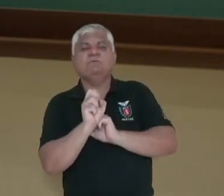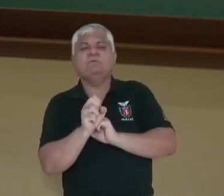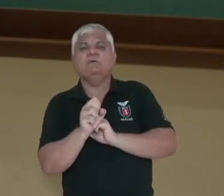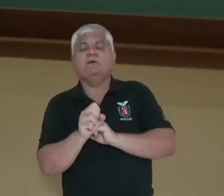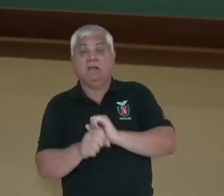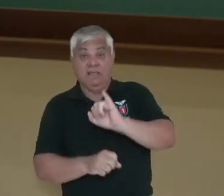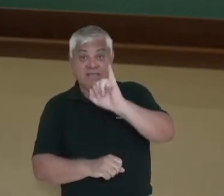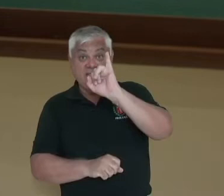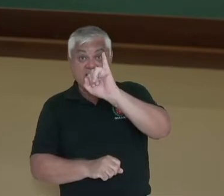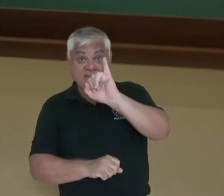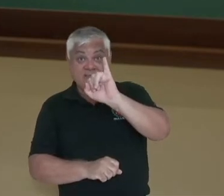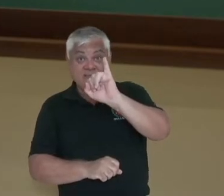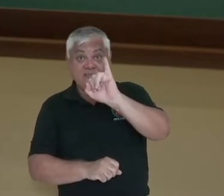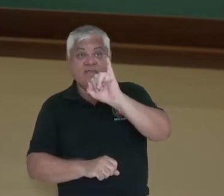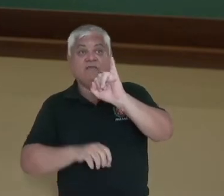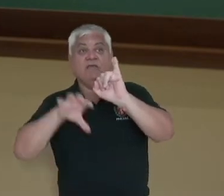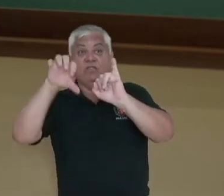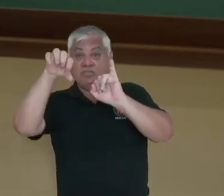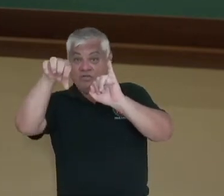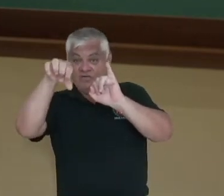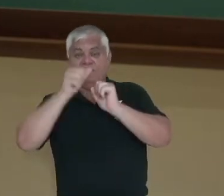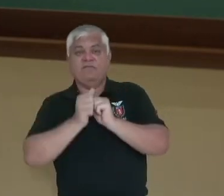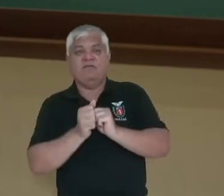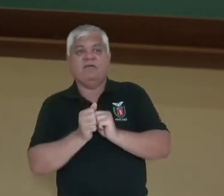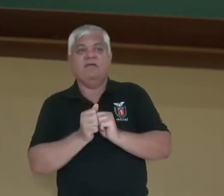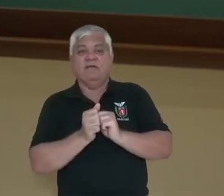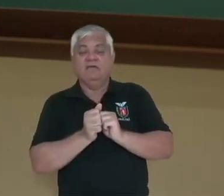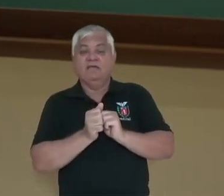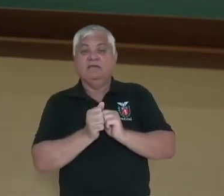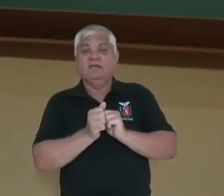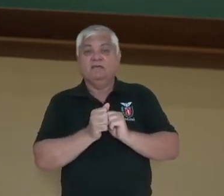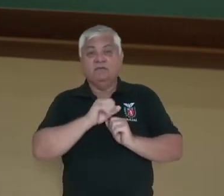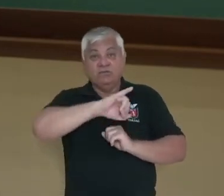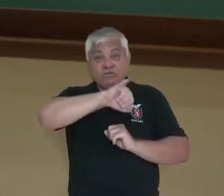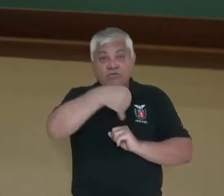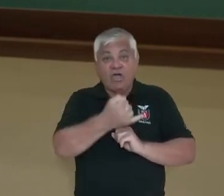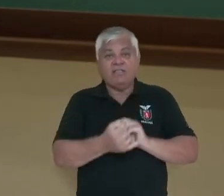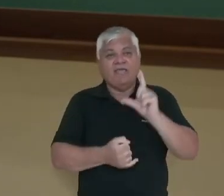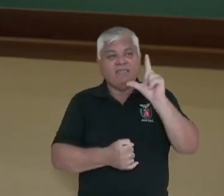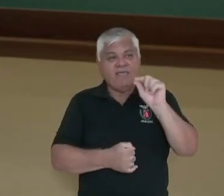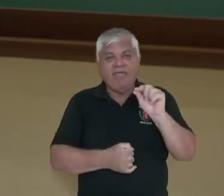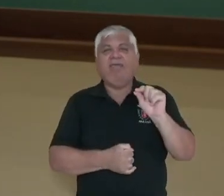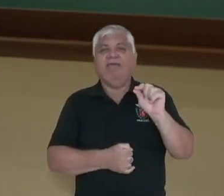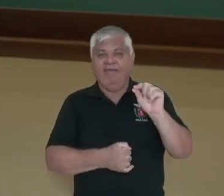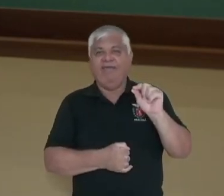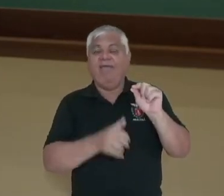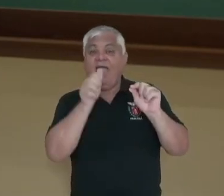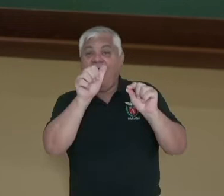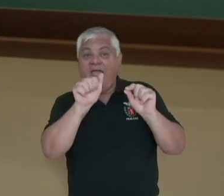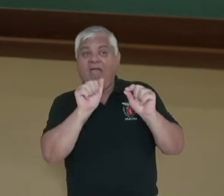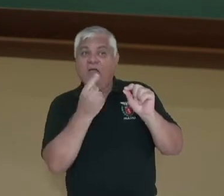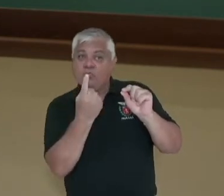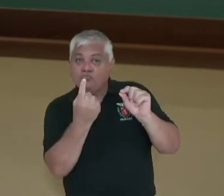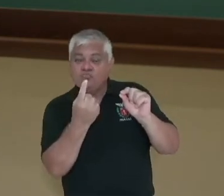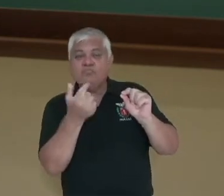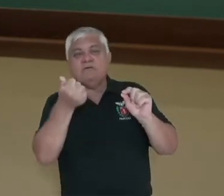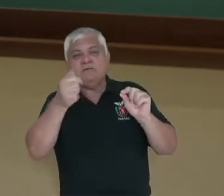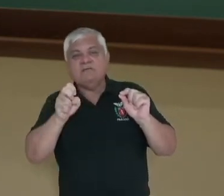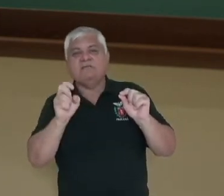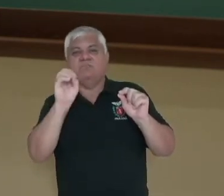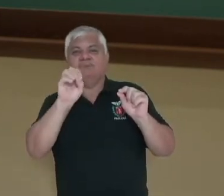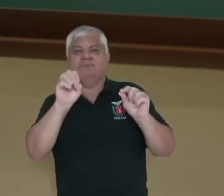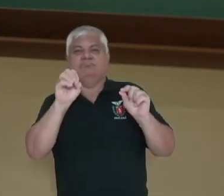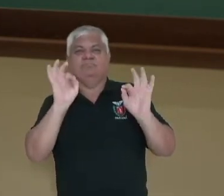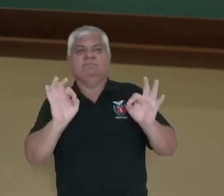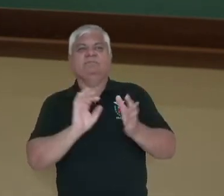5, I, 9 e as demais, né, com os seus correspondentes. Estou respeitando a condição